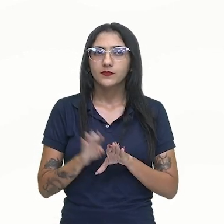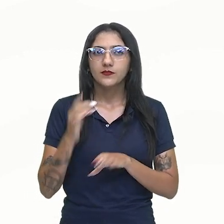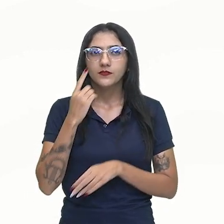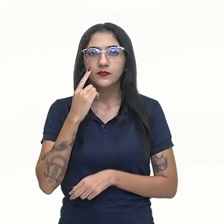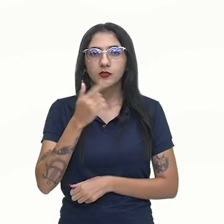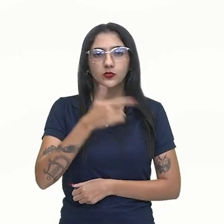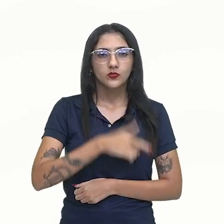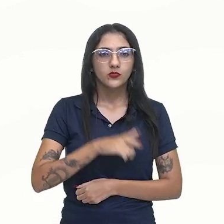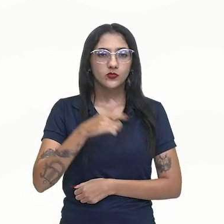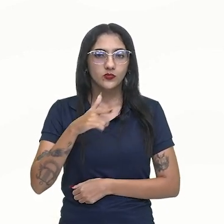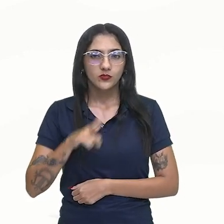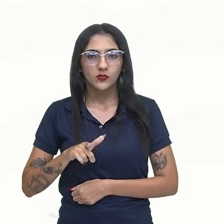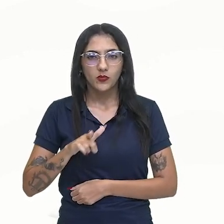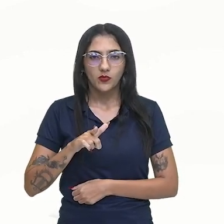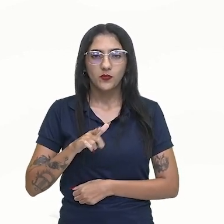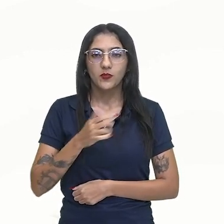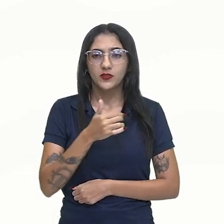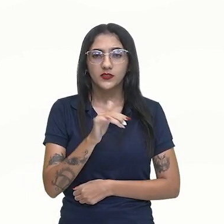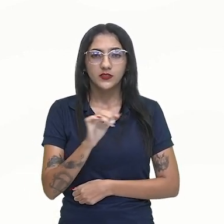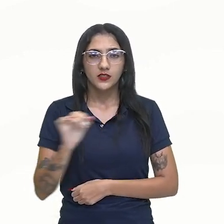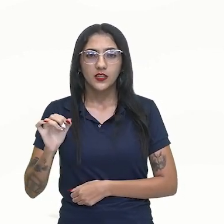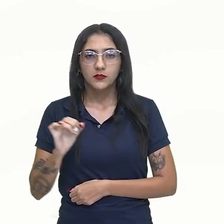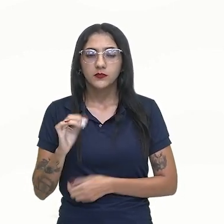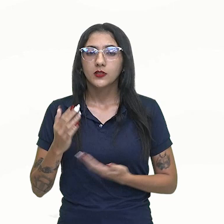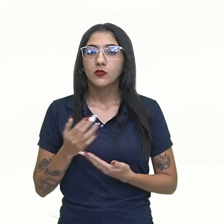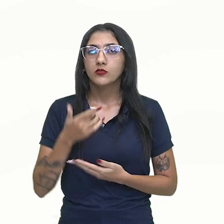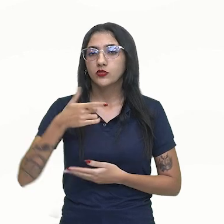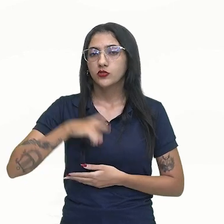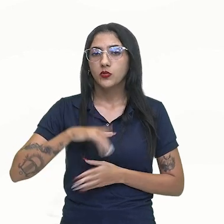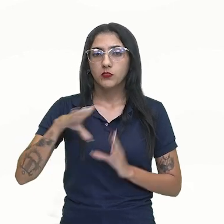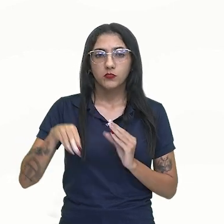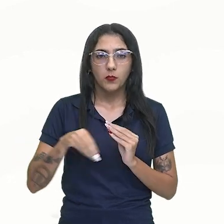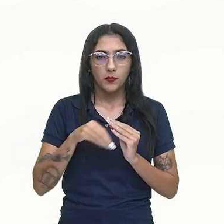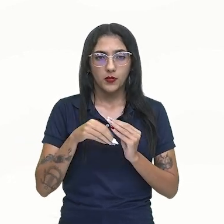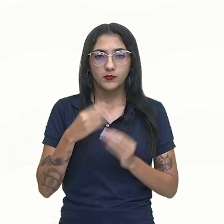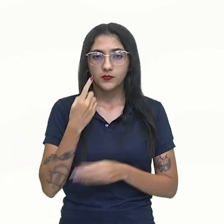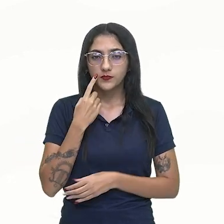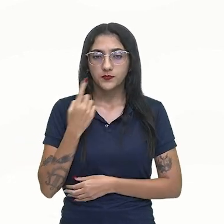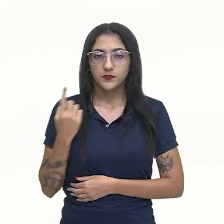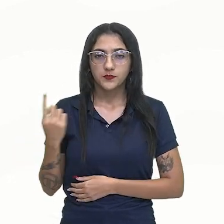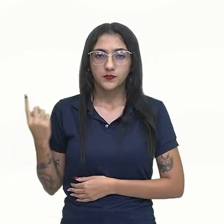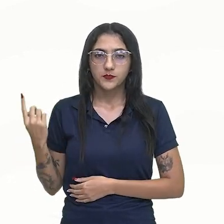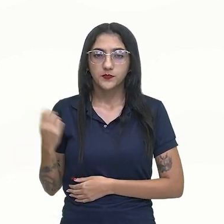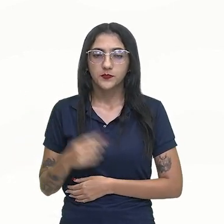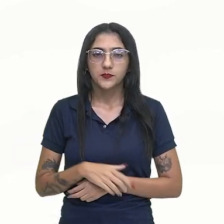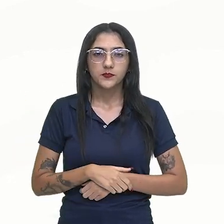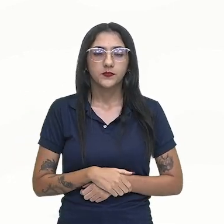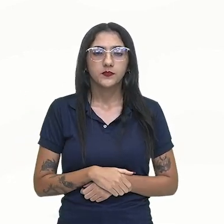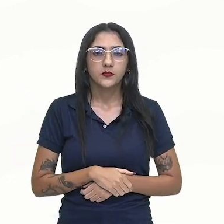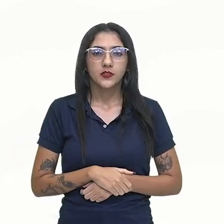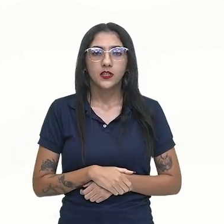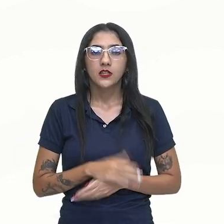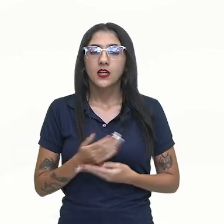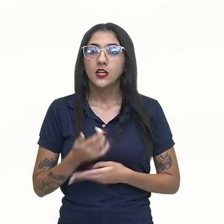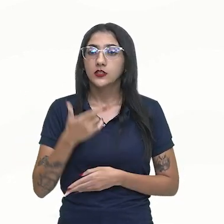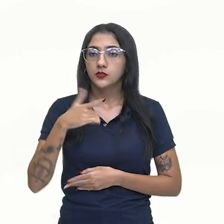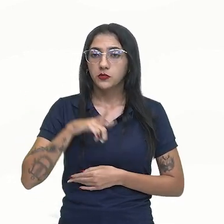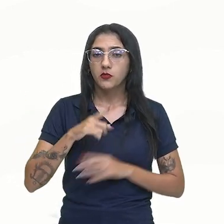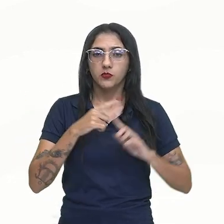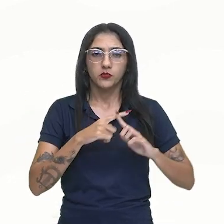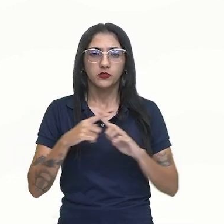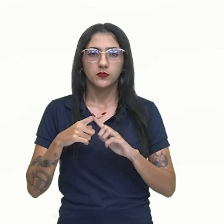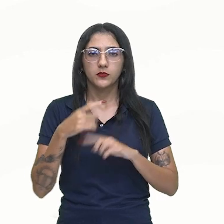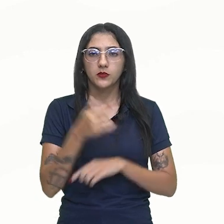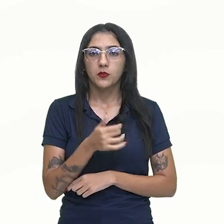100, então acrescento mais 2 zeros. E quando eu multiplicar mais uma vez por